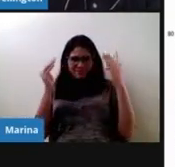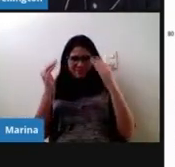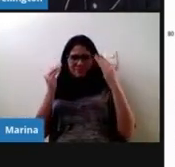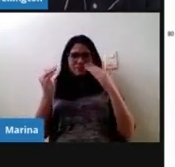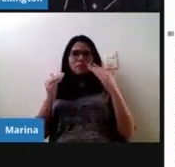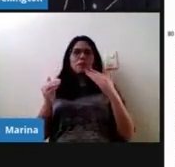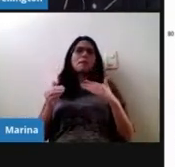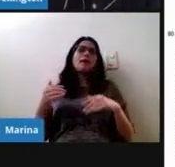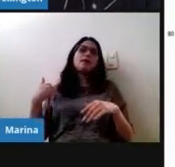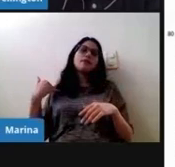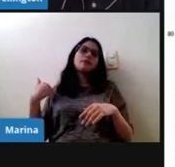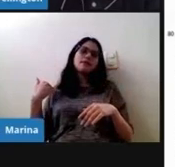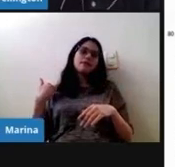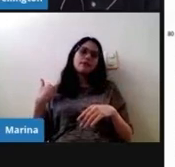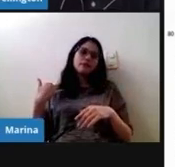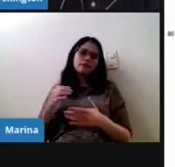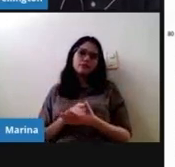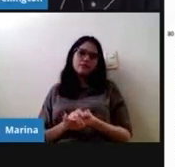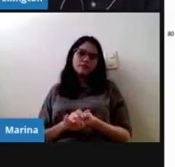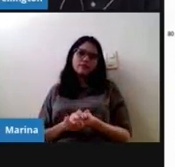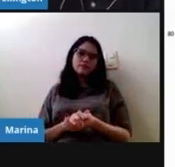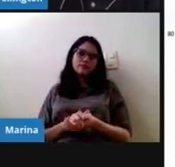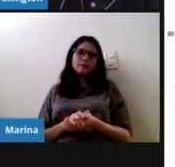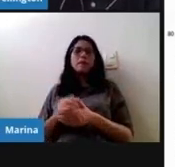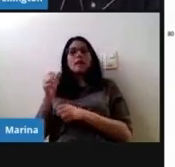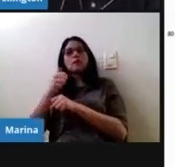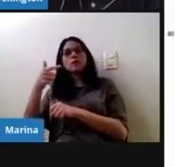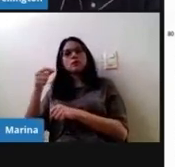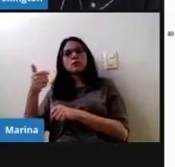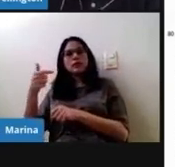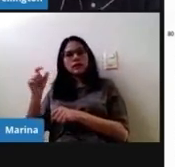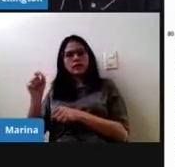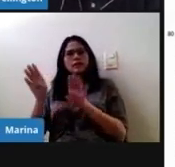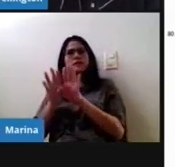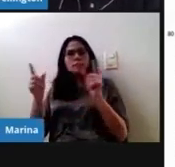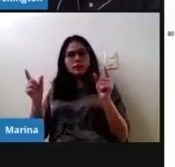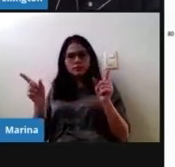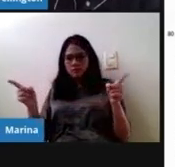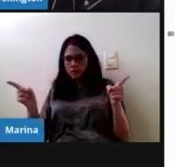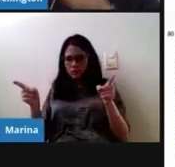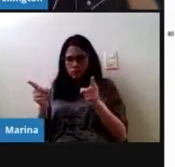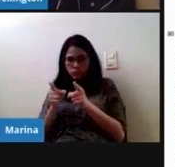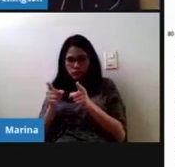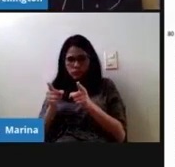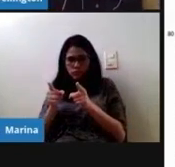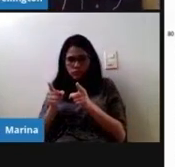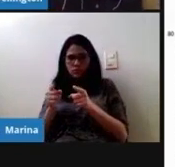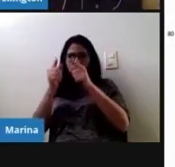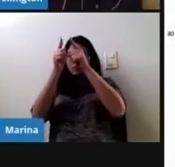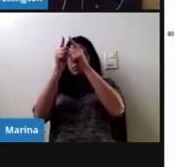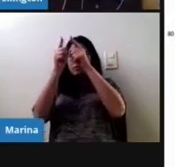faixa etárias acima de 60 anos. 2010 também tem esse mesmo comportamento, e